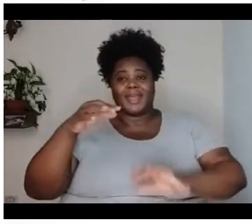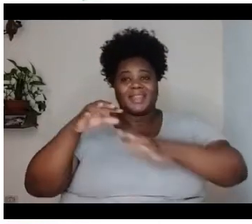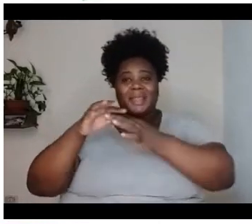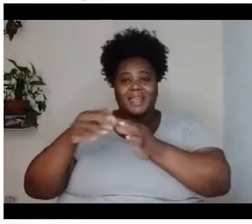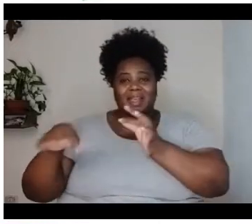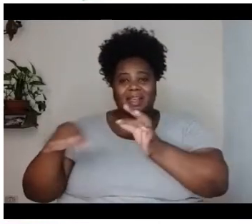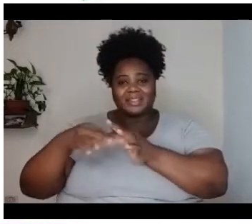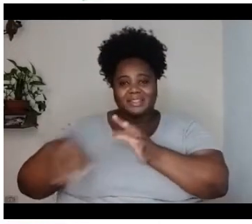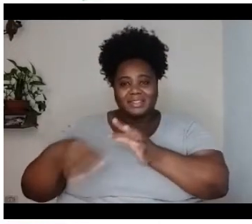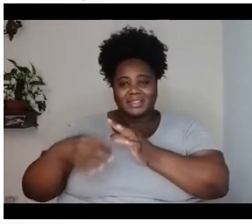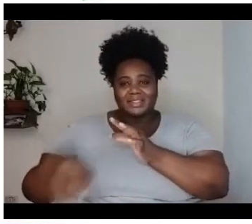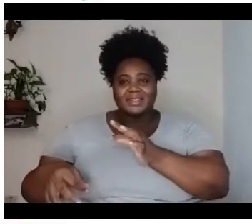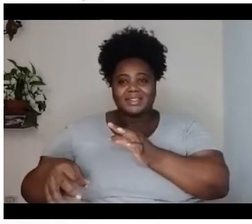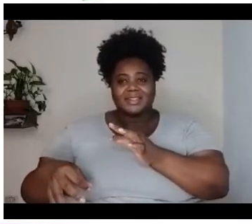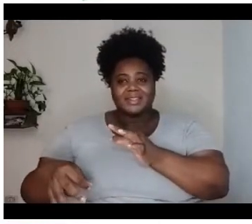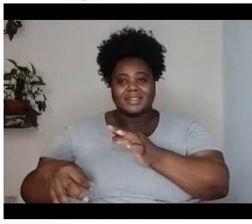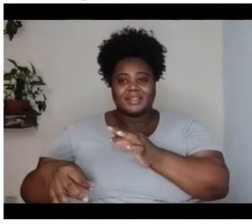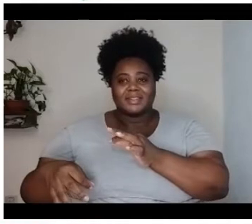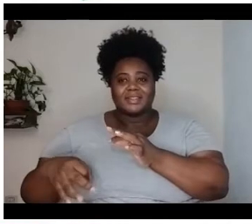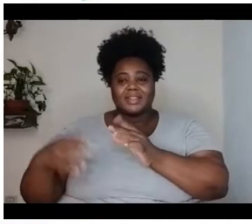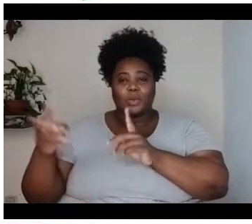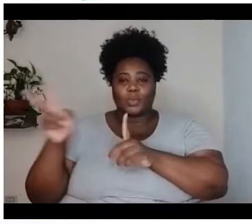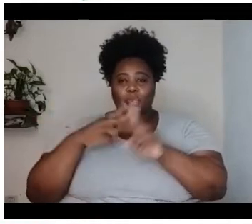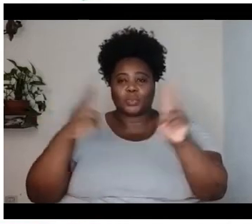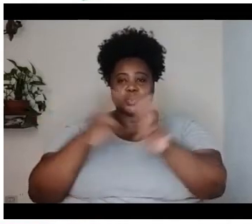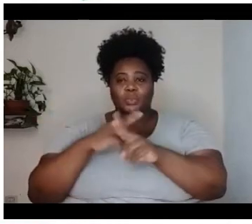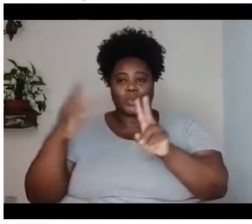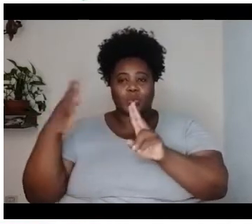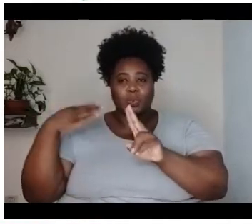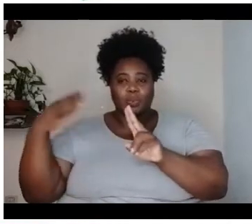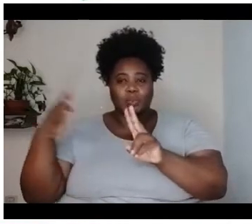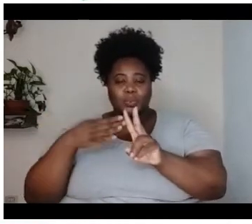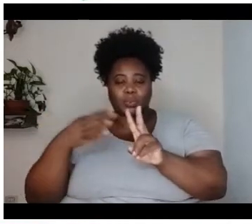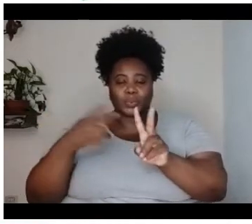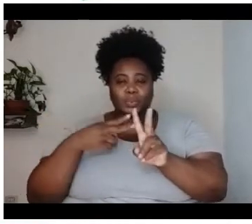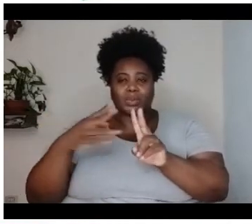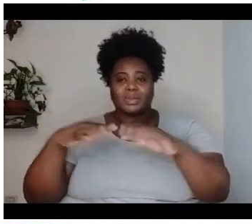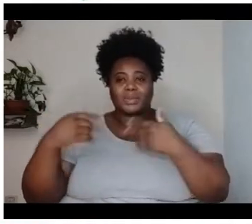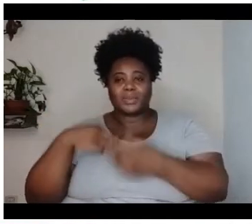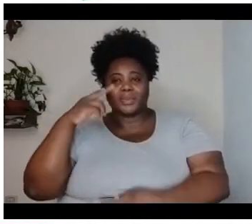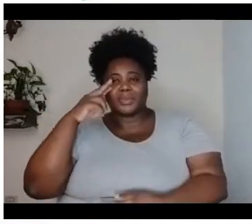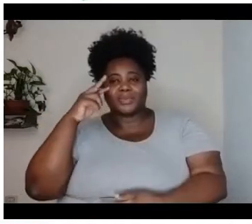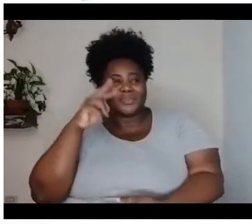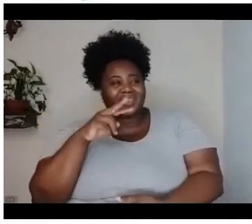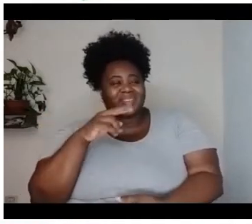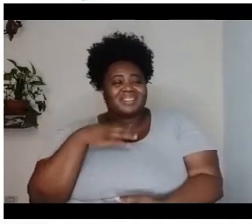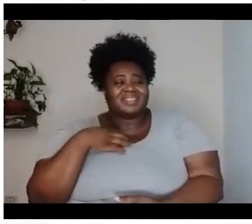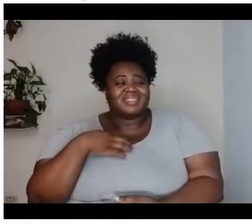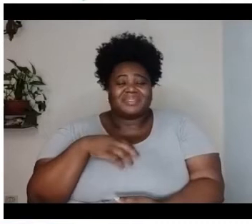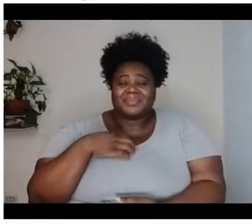ponta, sabe? E o vento bate e tem aquele fiozinho desfiando. E quando eu vejo aquilo, me dá uma agonia. Por que